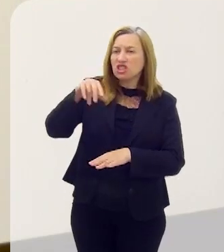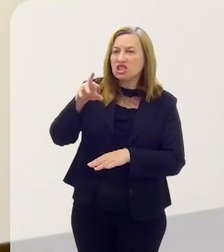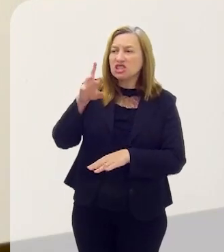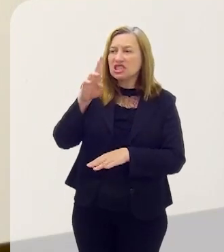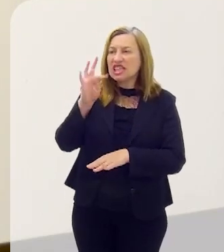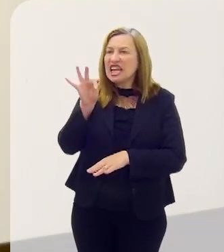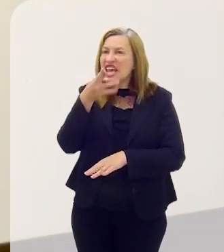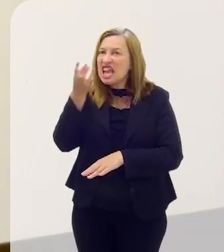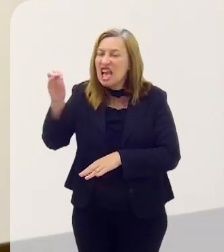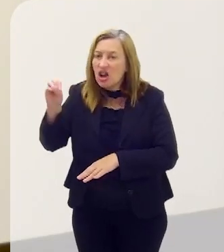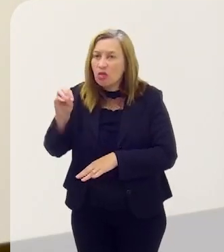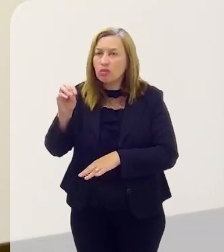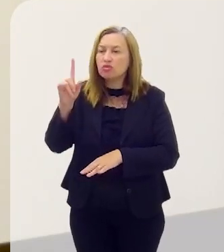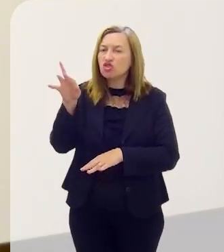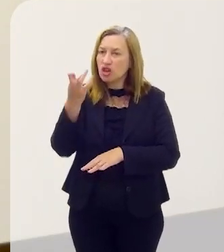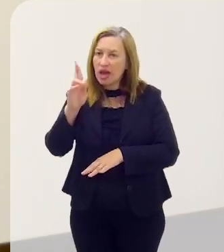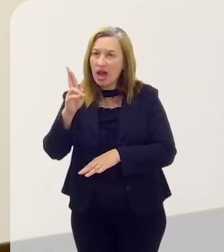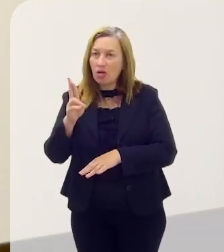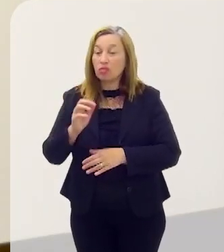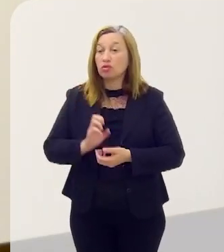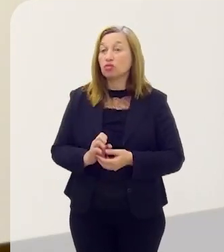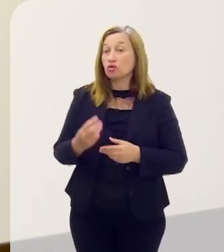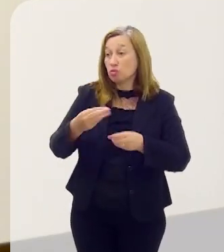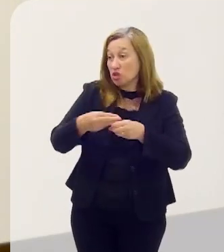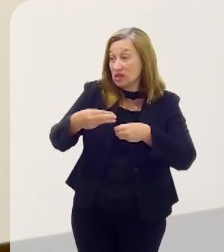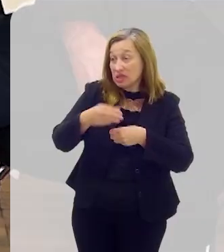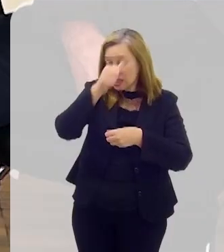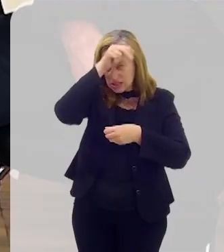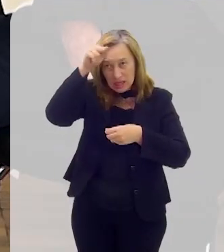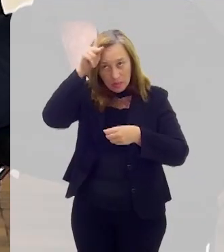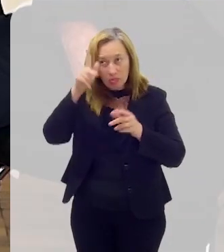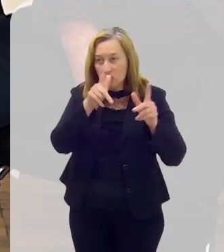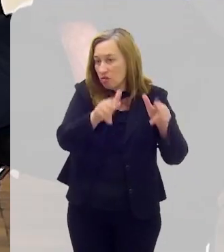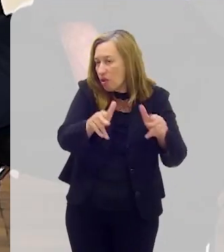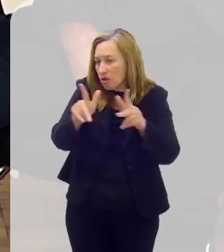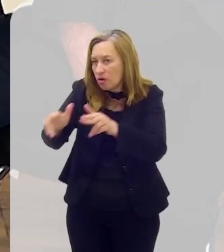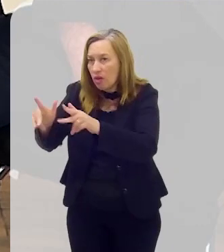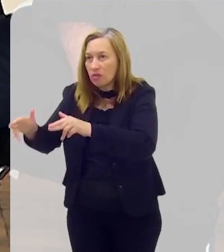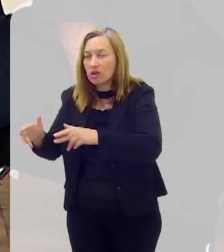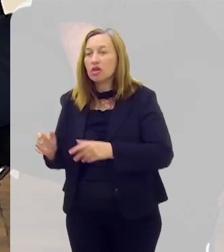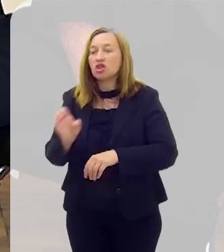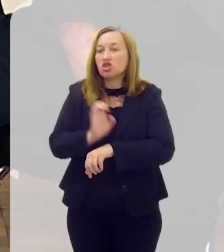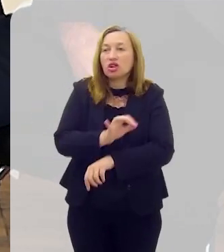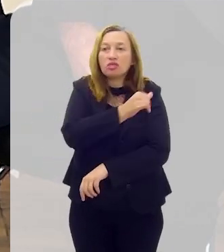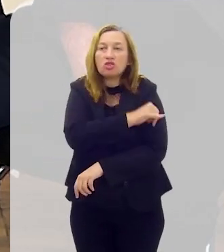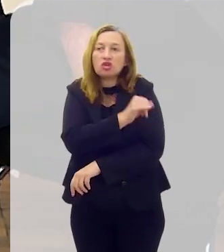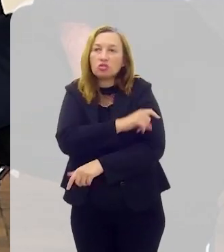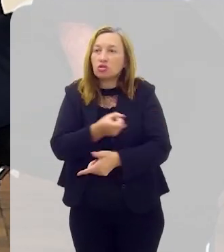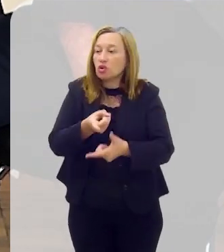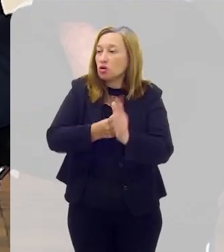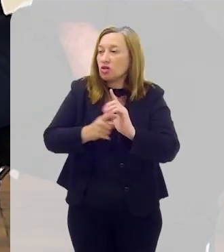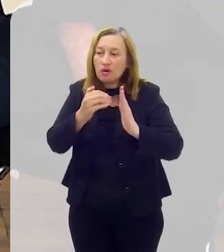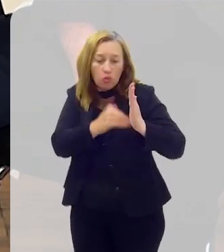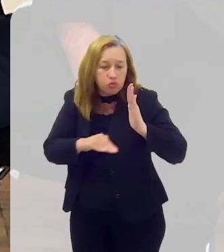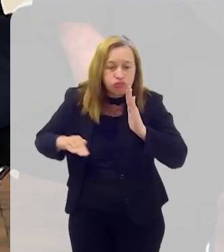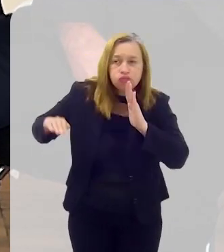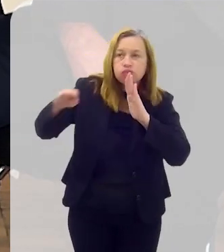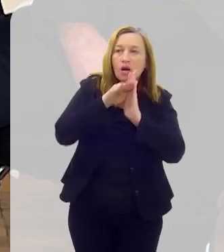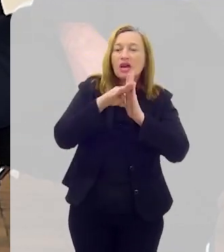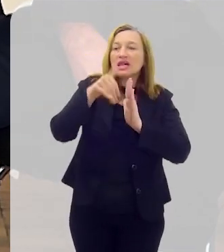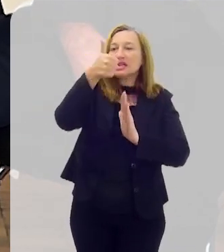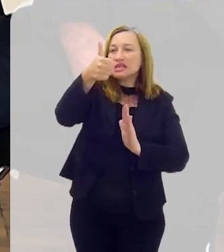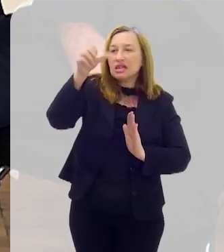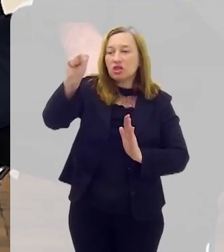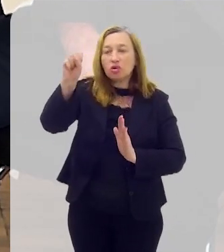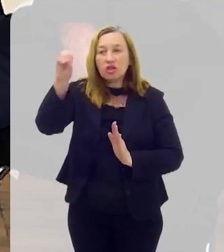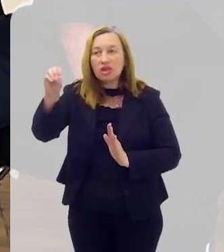1 trilhão de reais e dos municípios valor igual. E o estado do Rio de Janeiro tem uma dívida superior